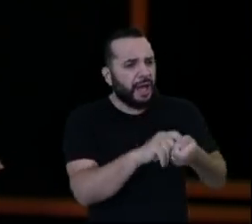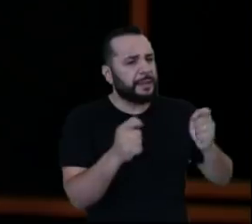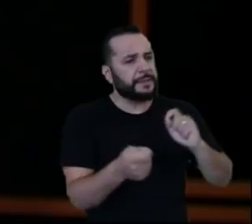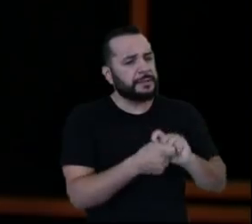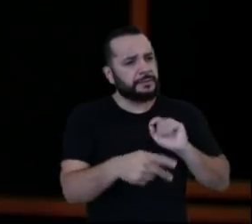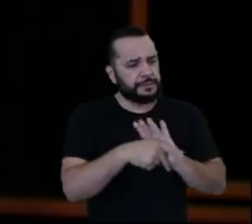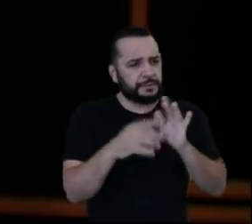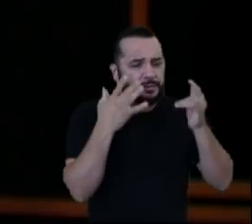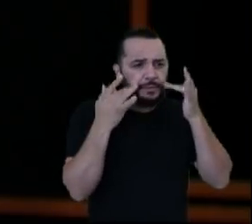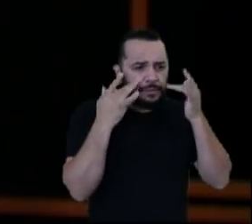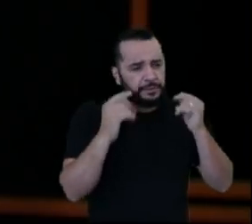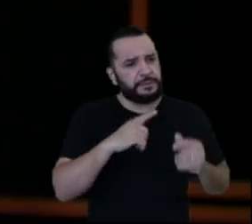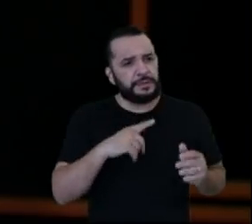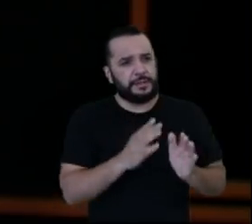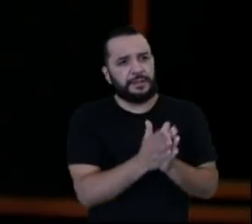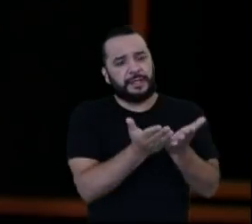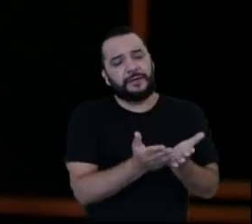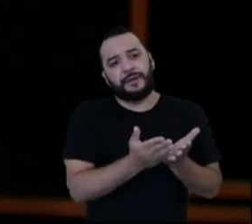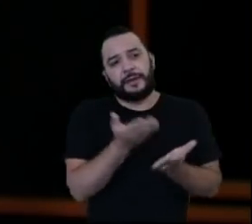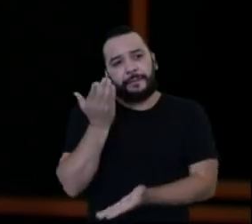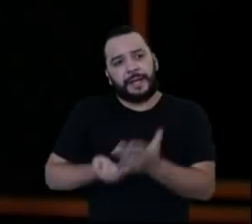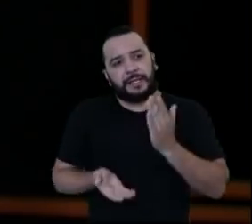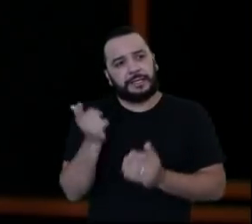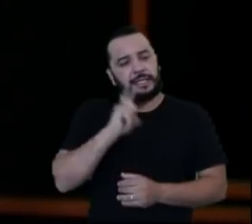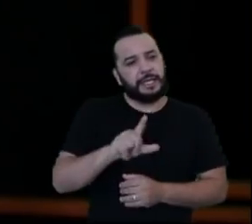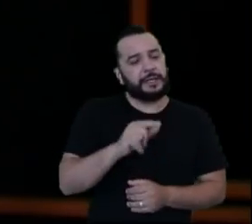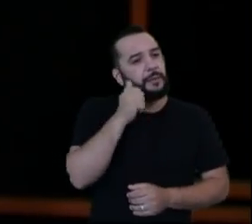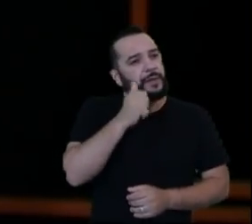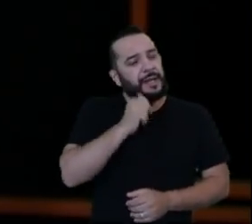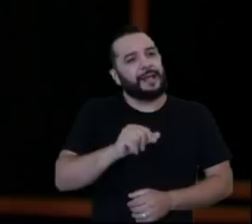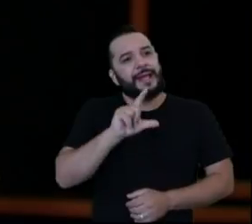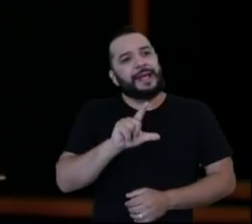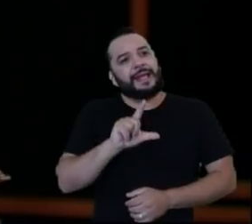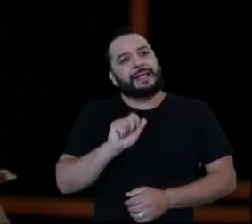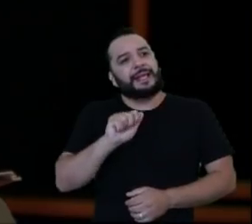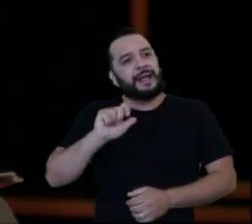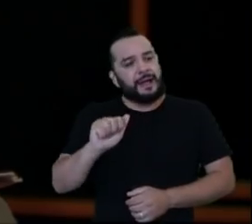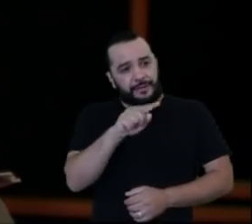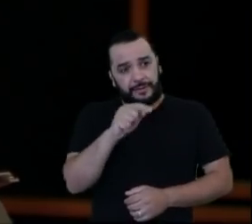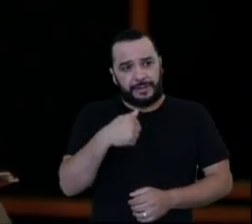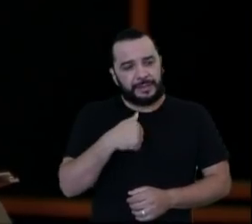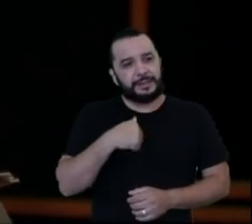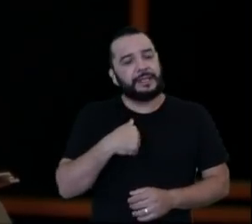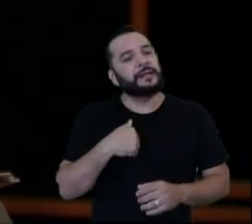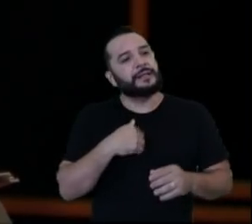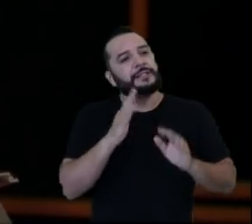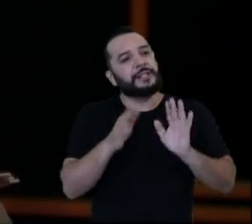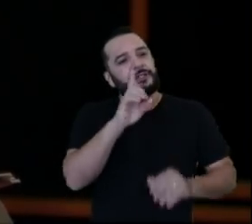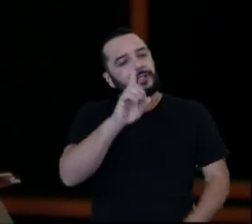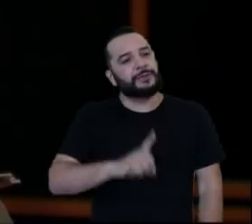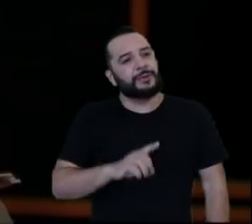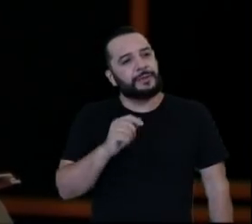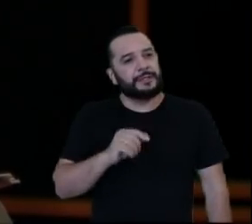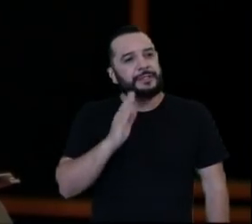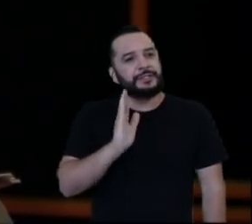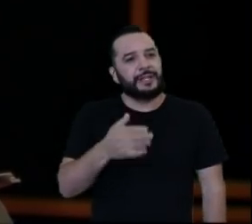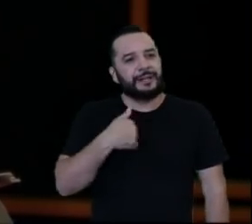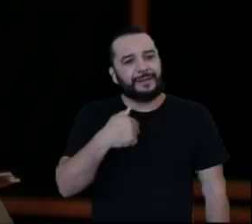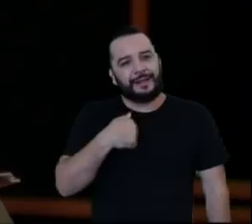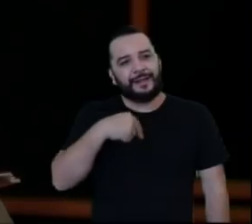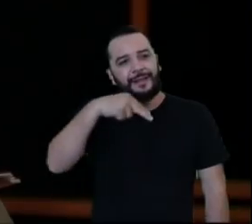por coincidência. E aí eu criei essa coisa com ele, que eu encontrava com ele e falava assim... E aí, ao lado do Charles, foi